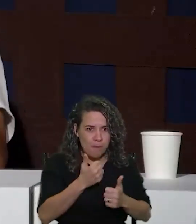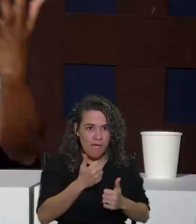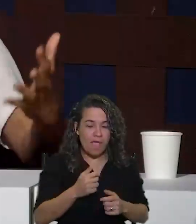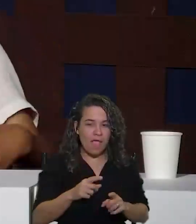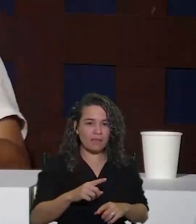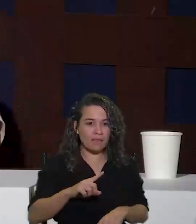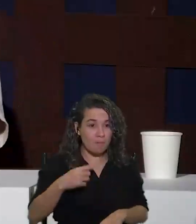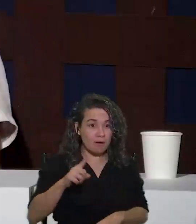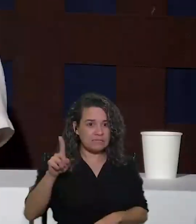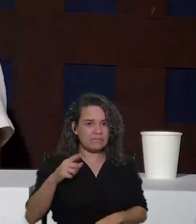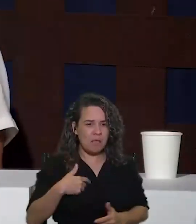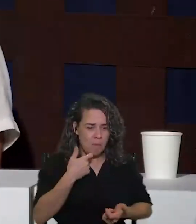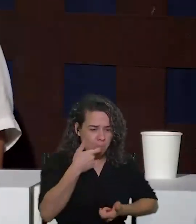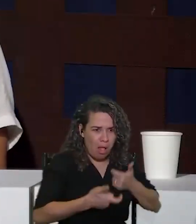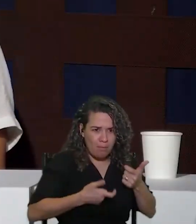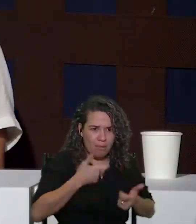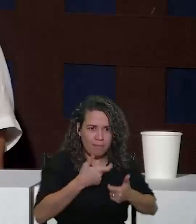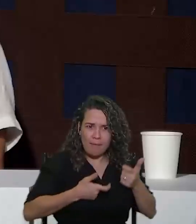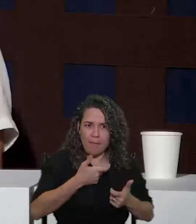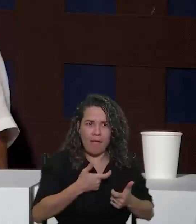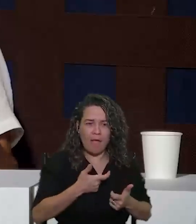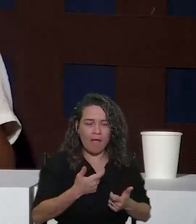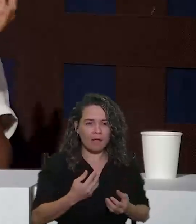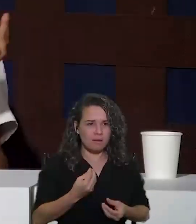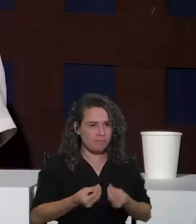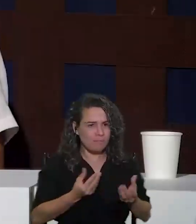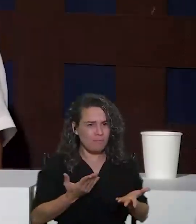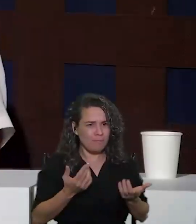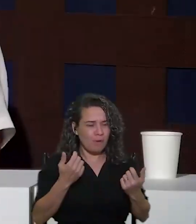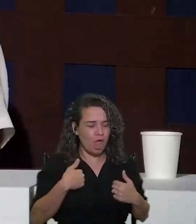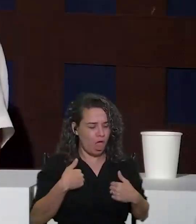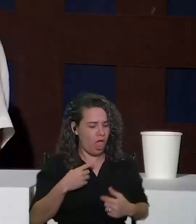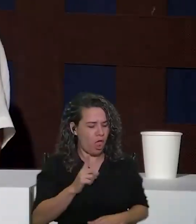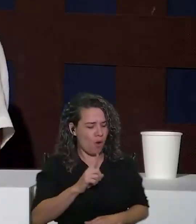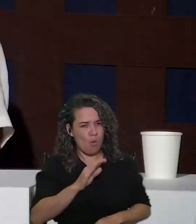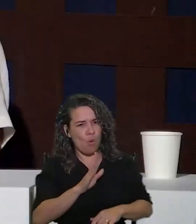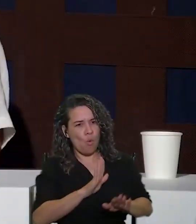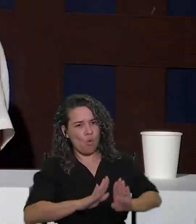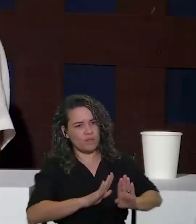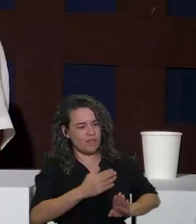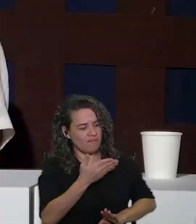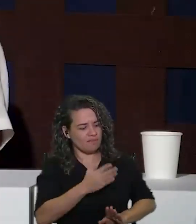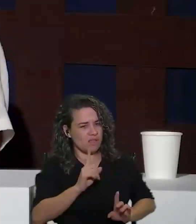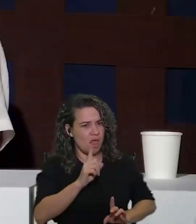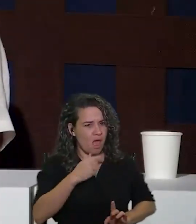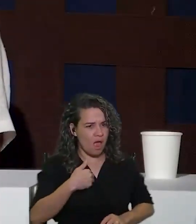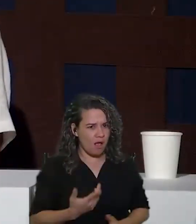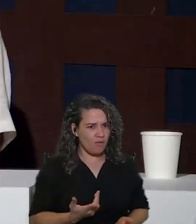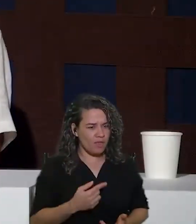não era babá, né, para estar cuidando de criança que estava, né, tentando fazer, enfim,